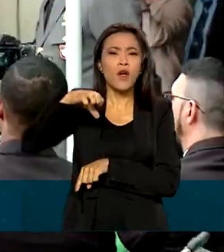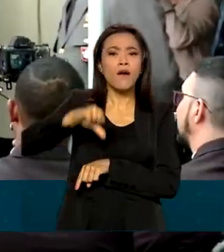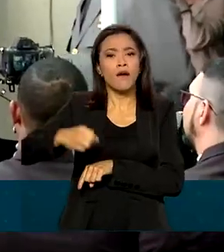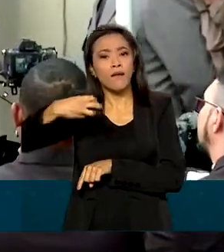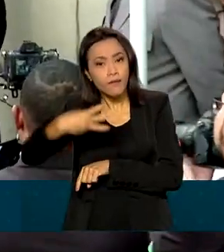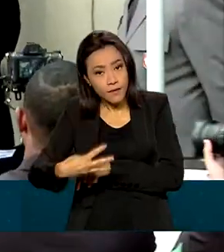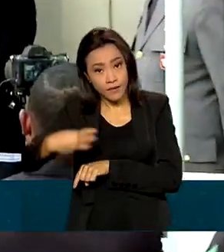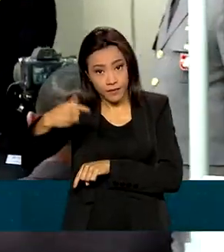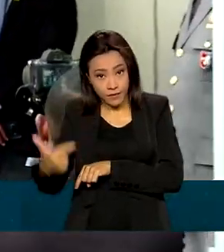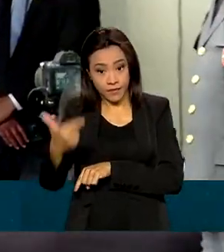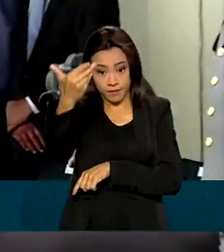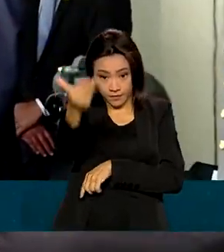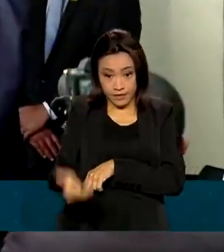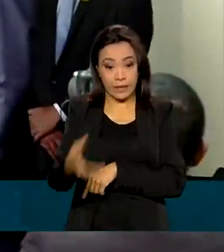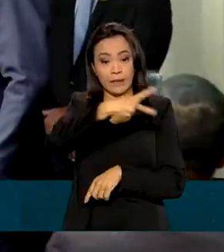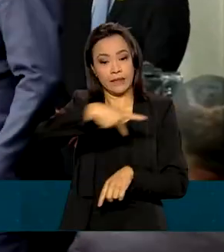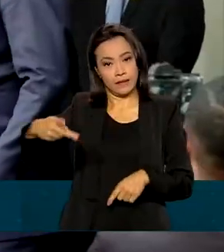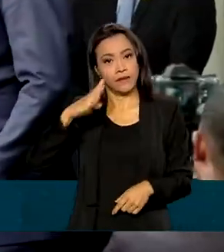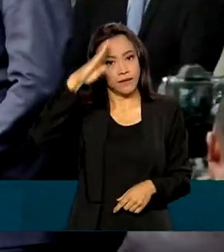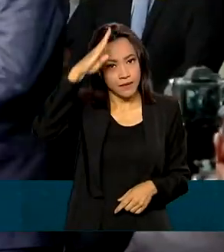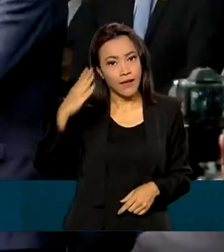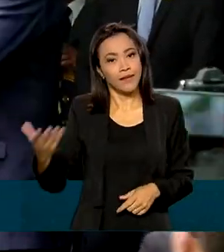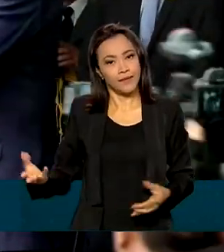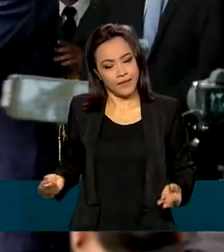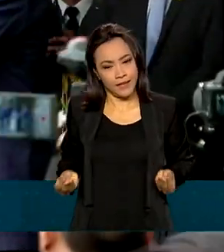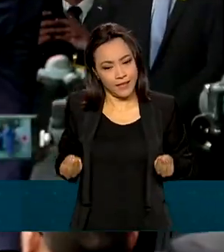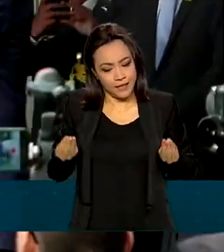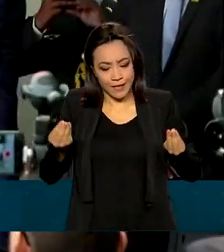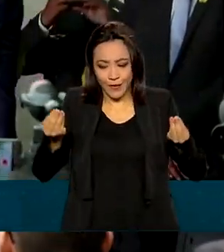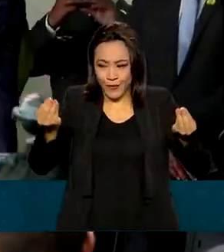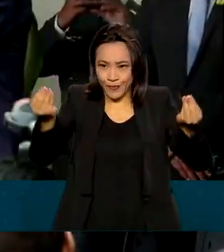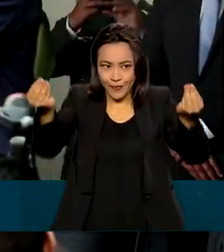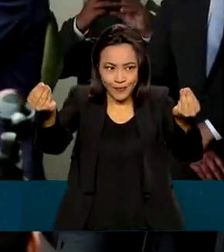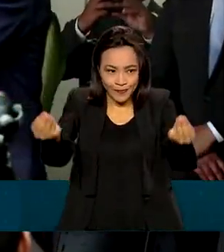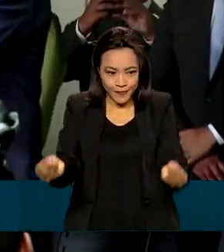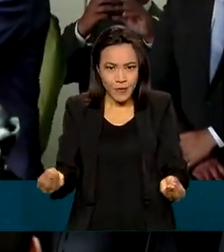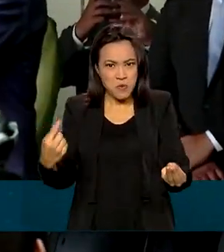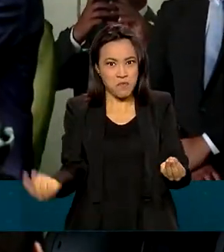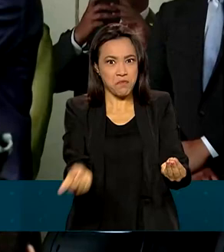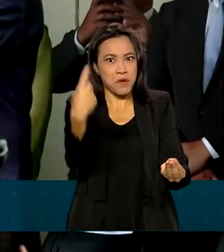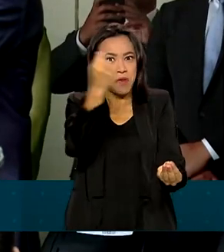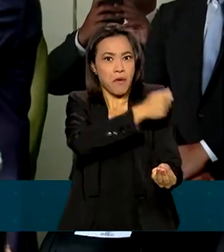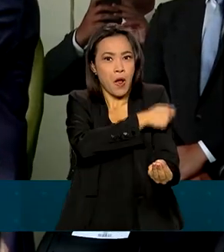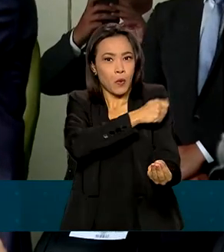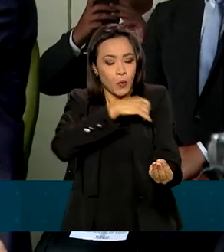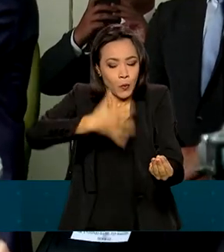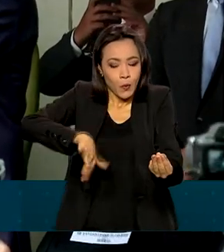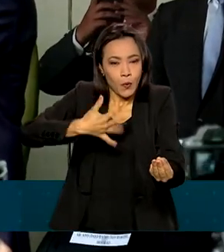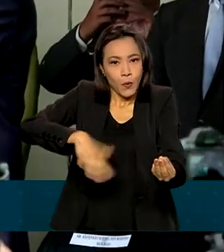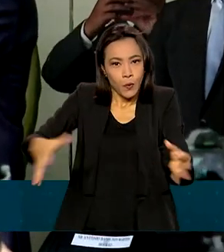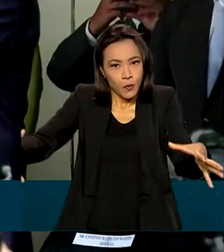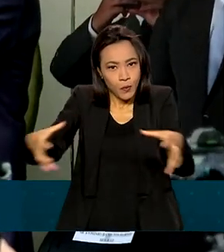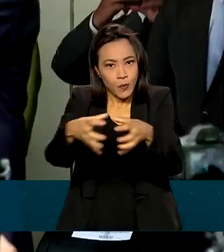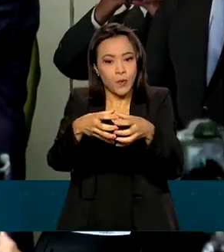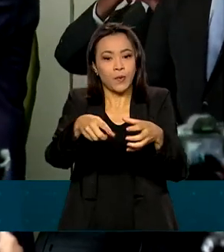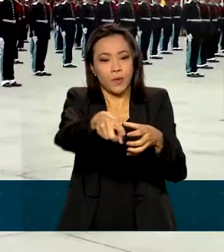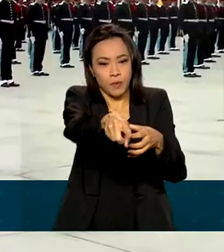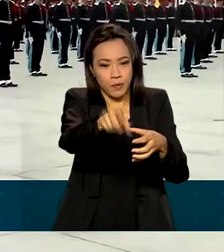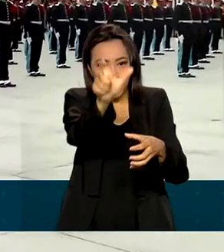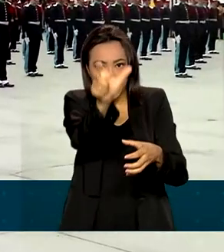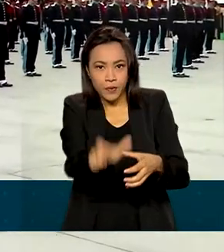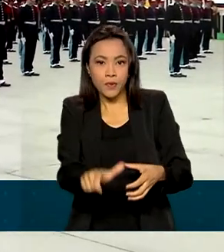O presidente Jair Bolsonaro entregou o espadim ao primeiro aluno da turma deste ano, Lucas